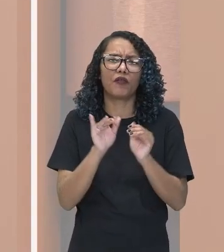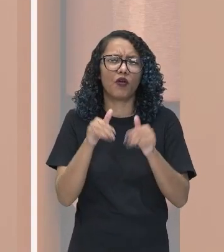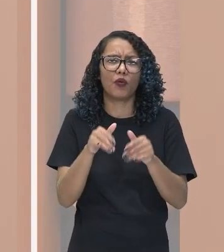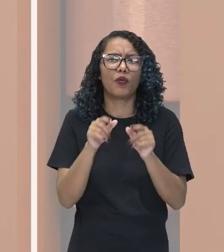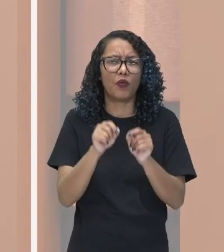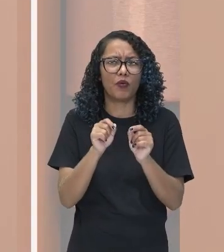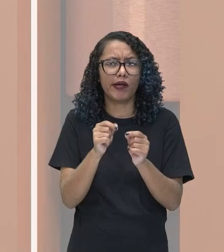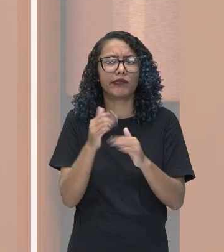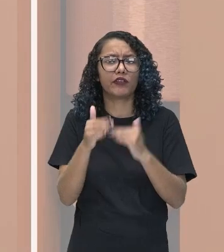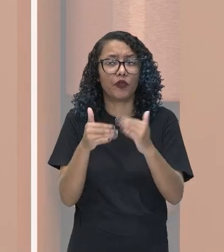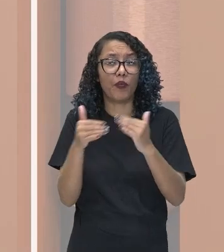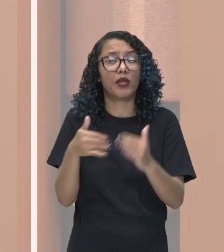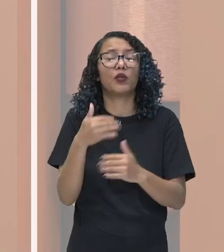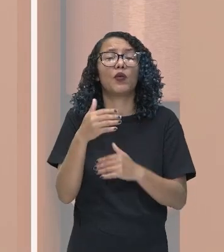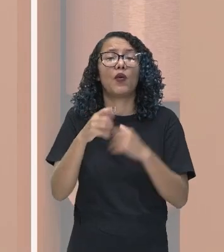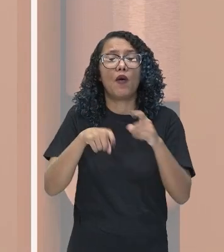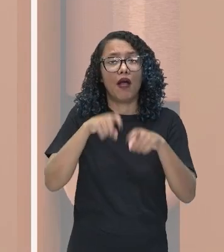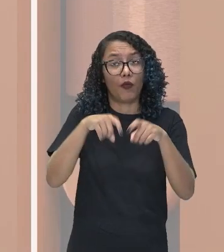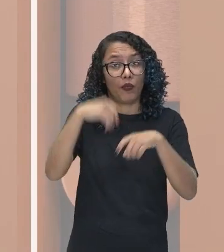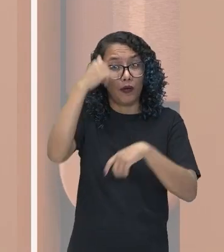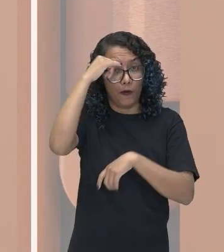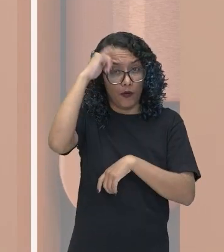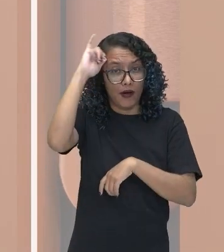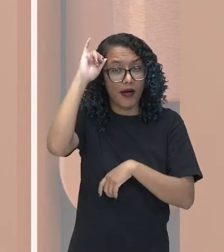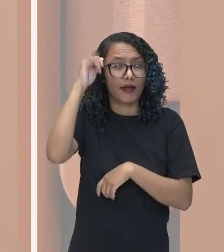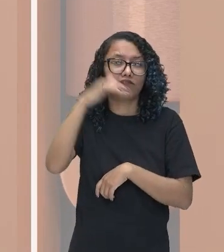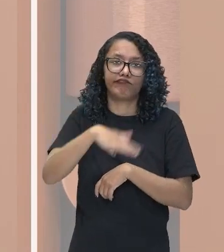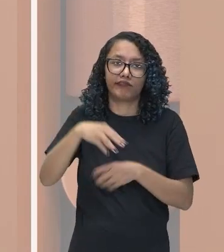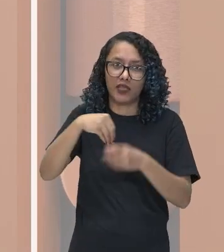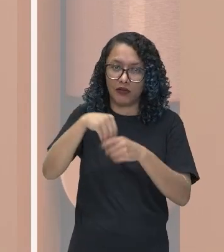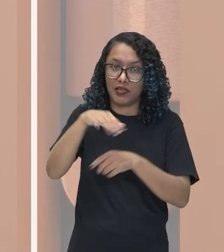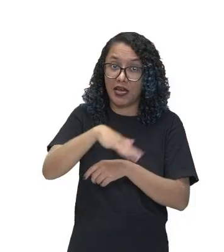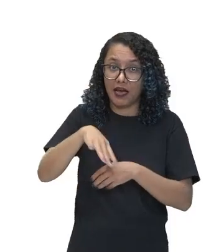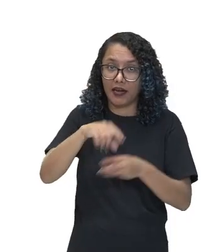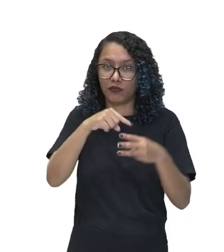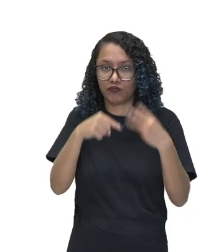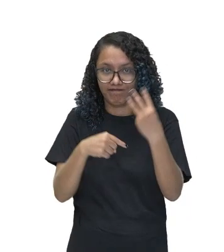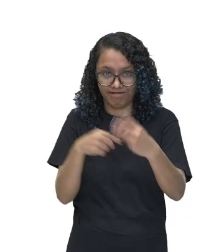na América Latina. E aí a gente verifica no mapa,